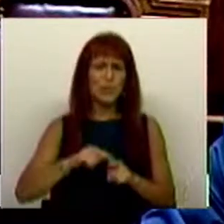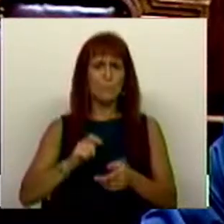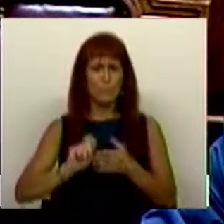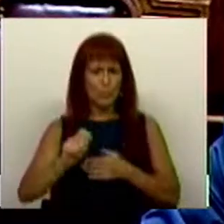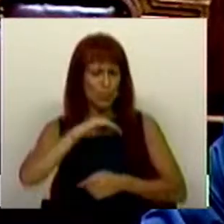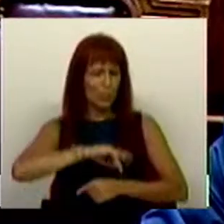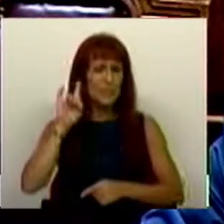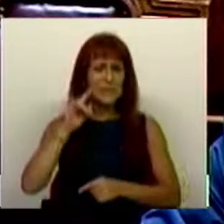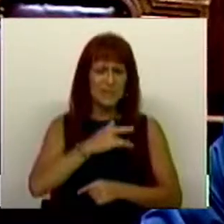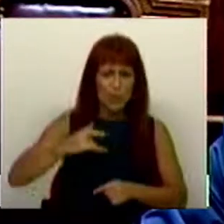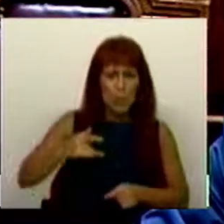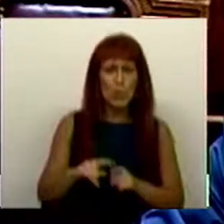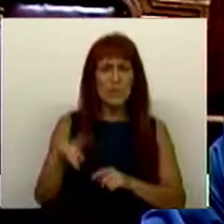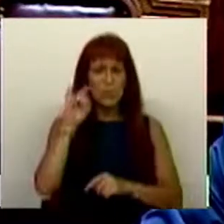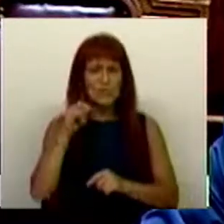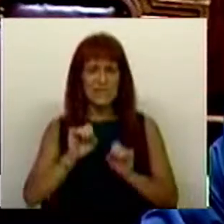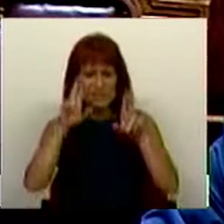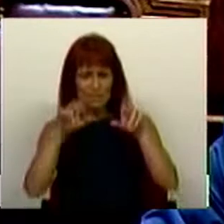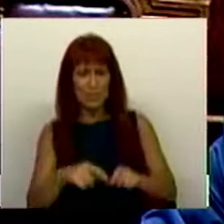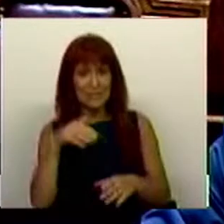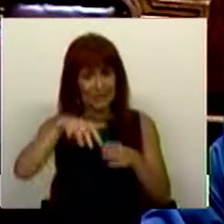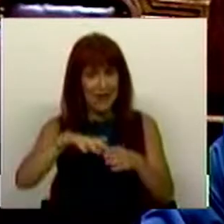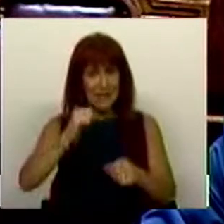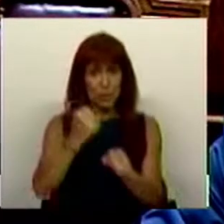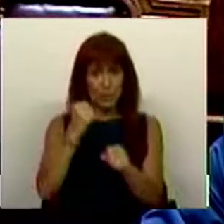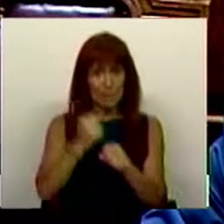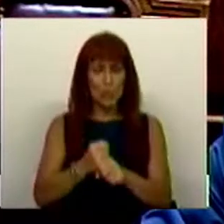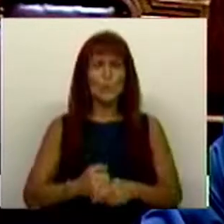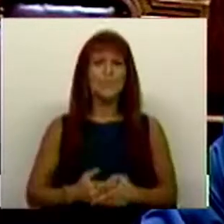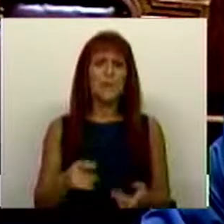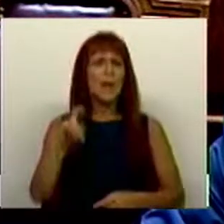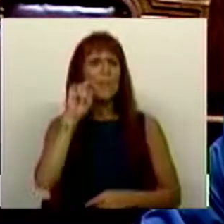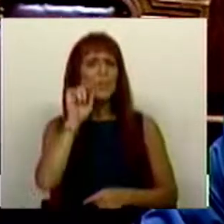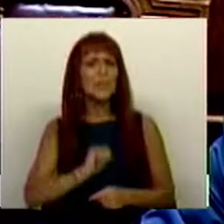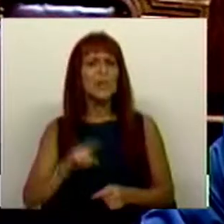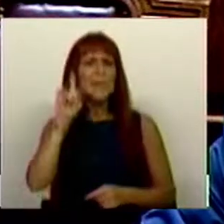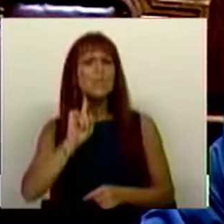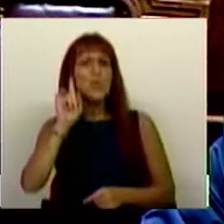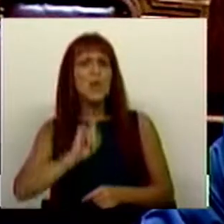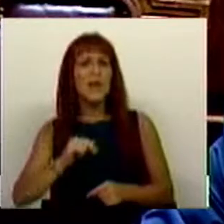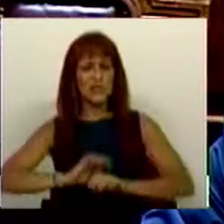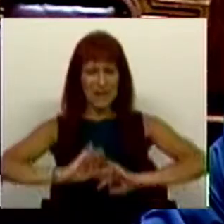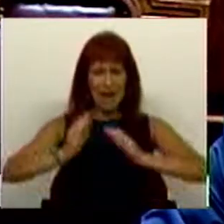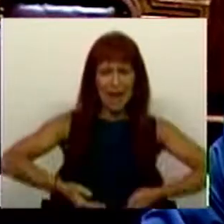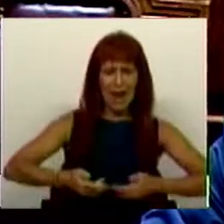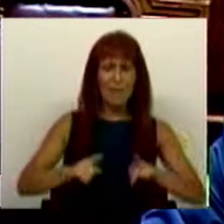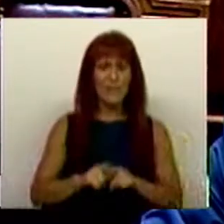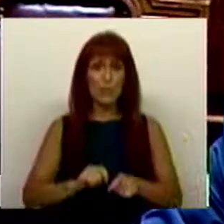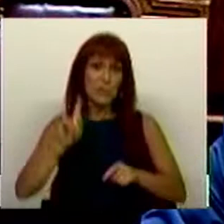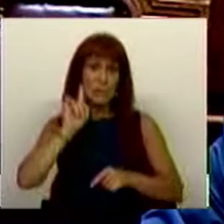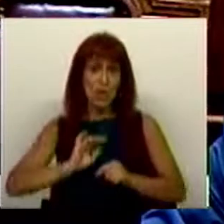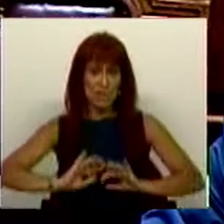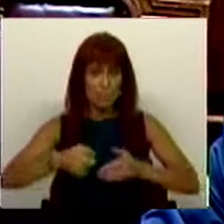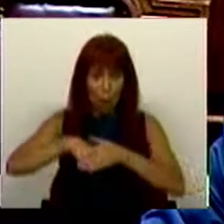remuneração, saúde, segurança e higiene no trabalho, proteção das mulheres grávidas e das